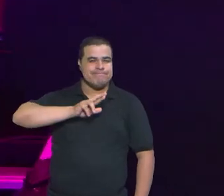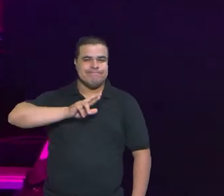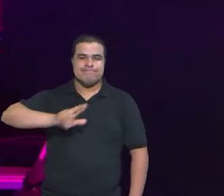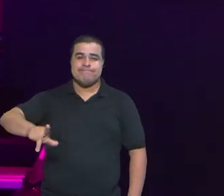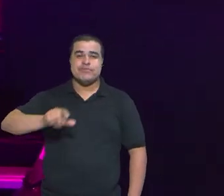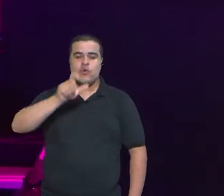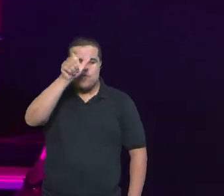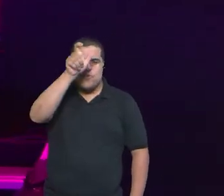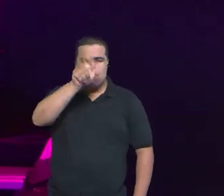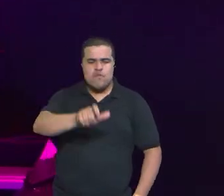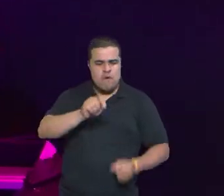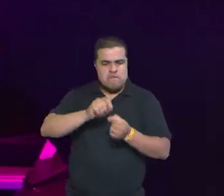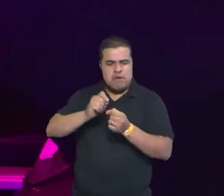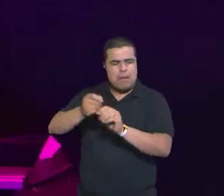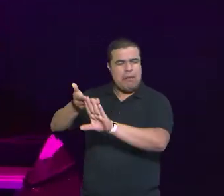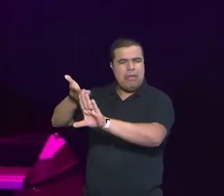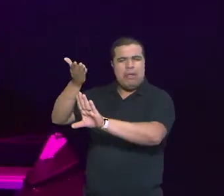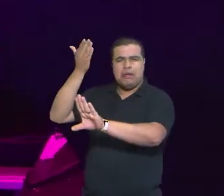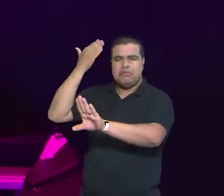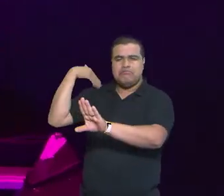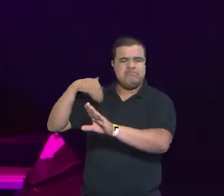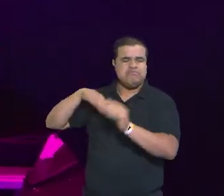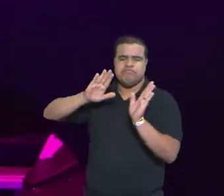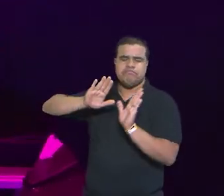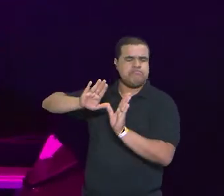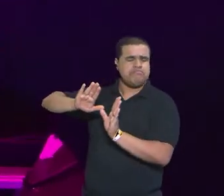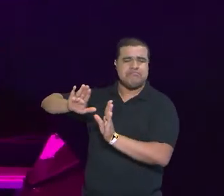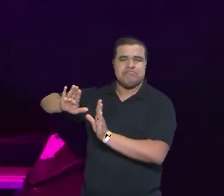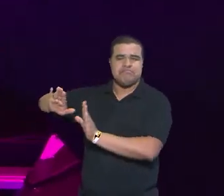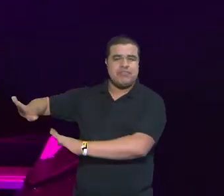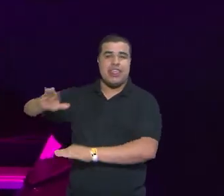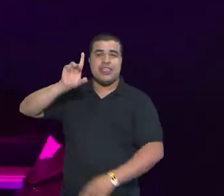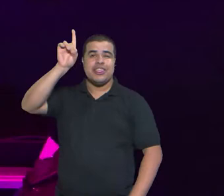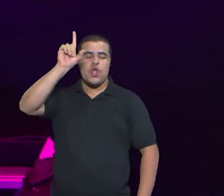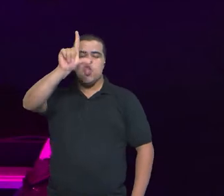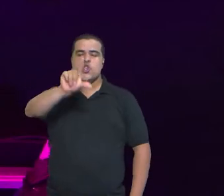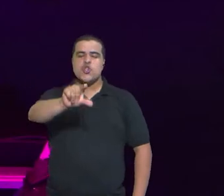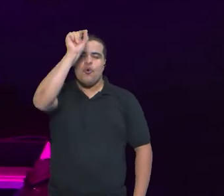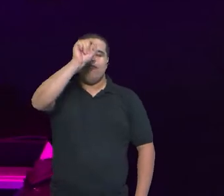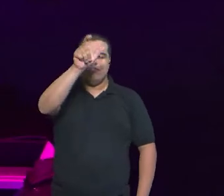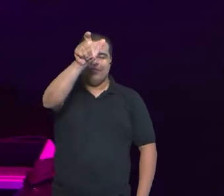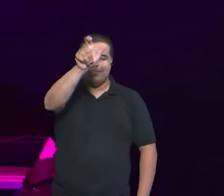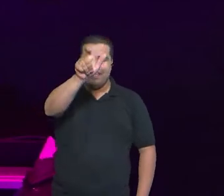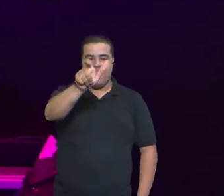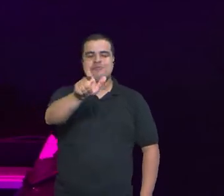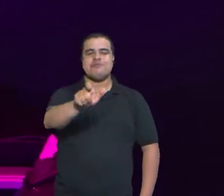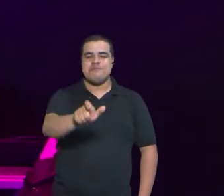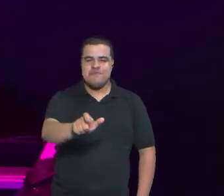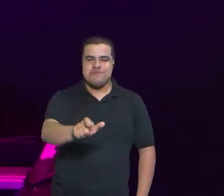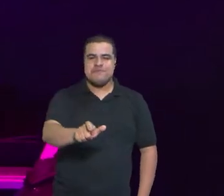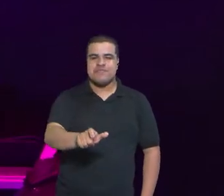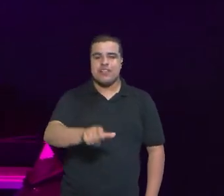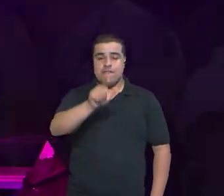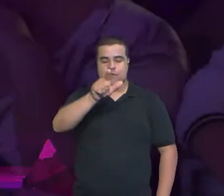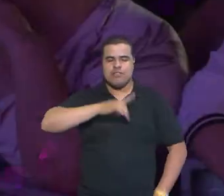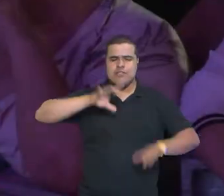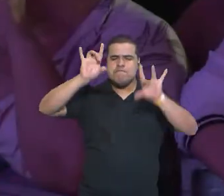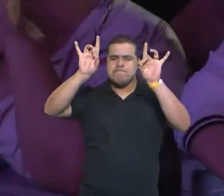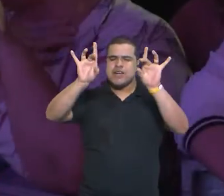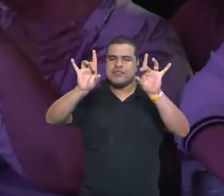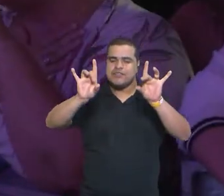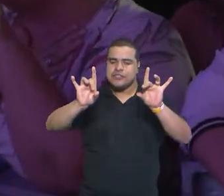que você fez ou deixou de fazer não mudou o início Deus escolheu você sua